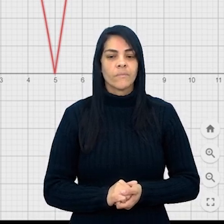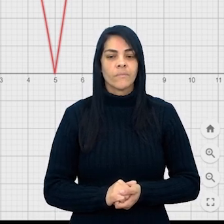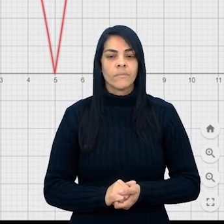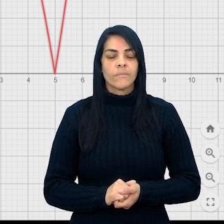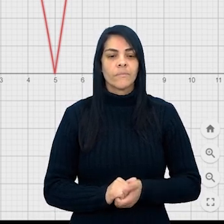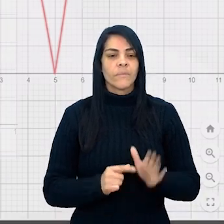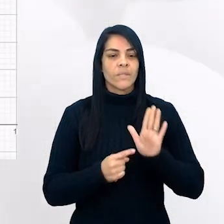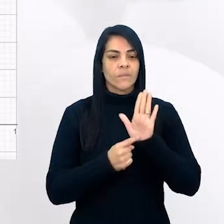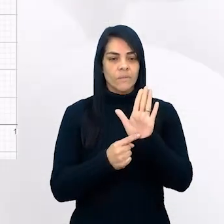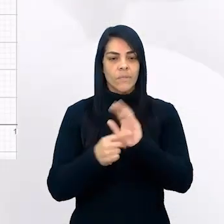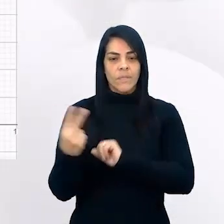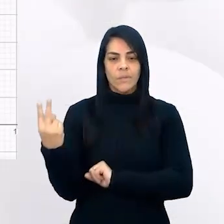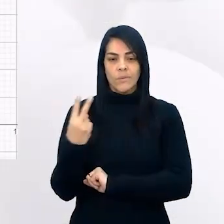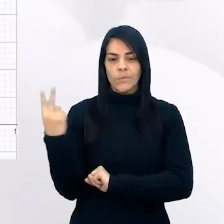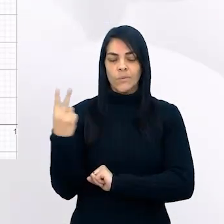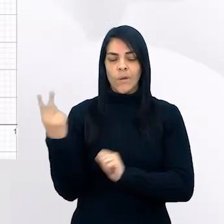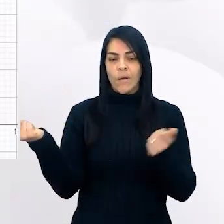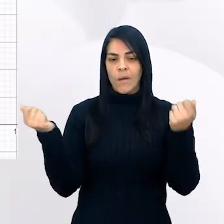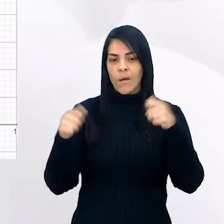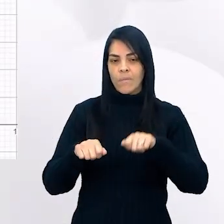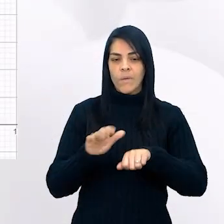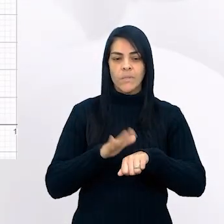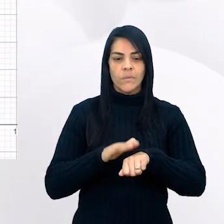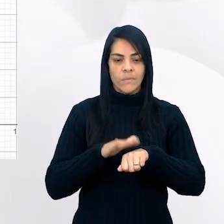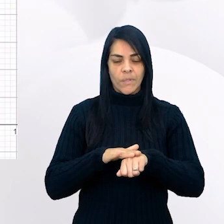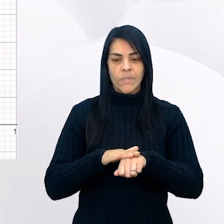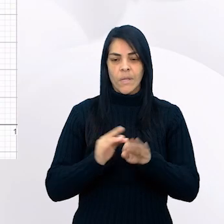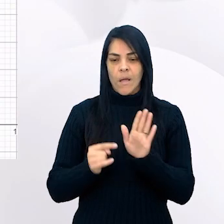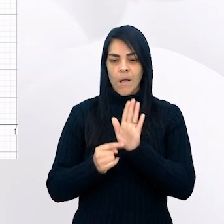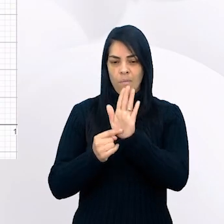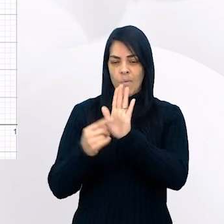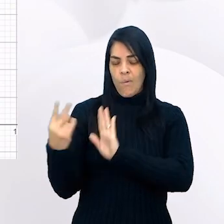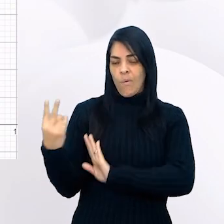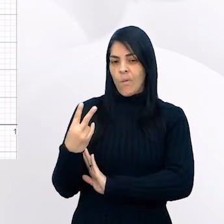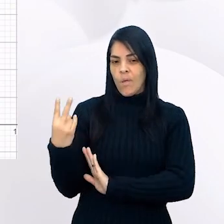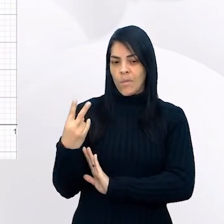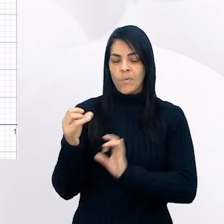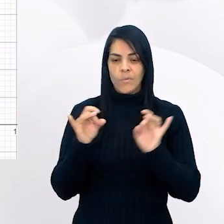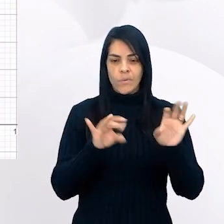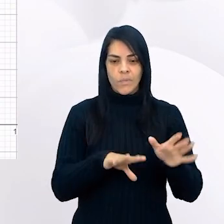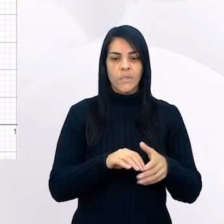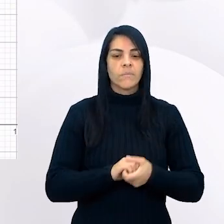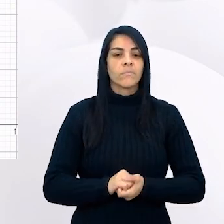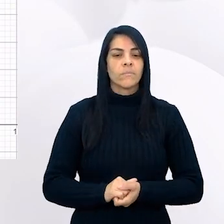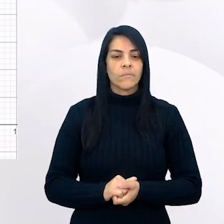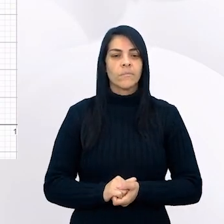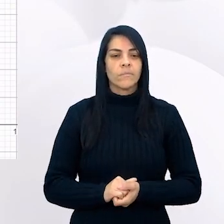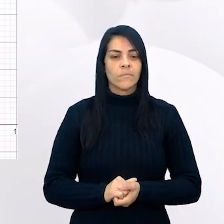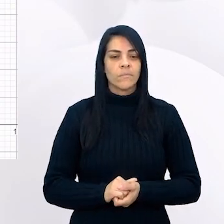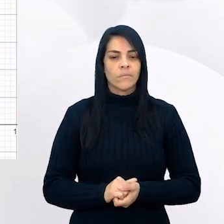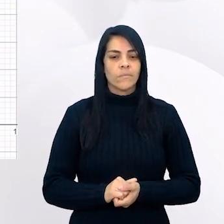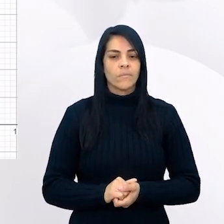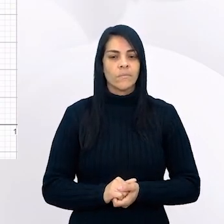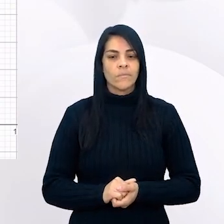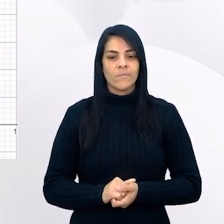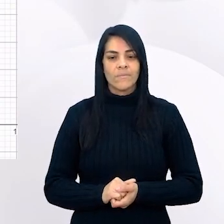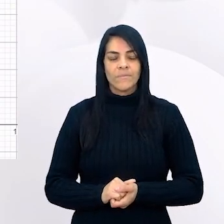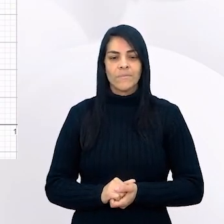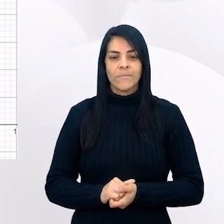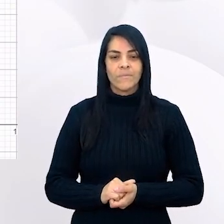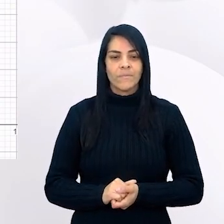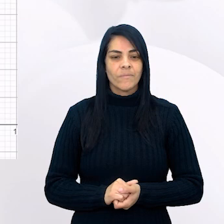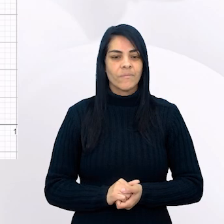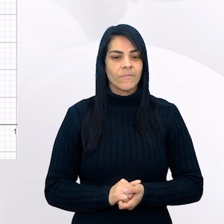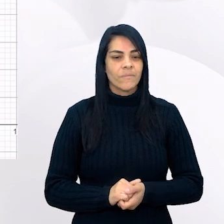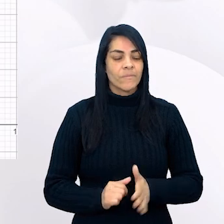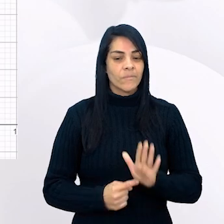Aí mostrando as duas, nós podemos fazer a colocação nas duas, né? Vou deixar Olha aqui. que rápido, diretor, muito obrigada. É Já rápido. aparece,